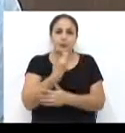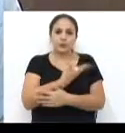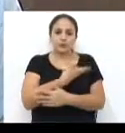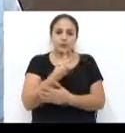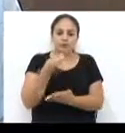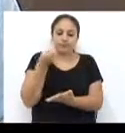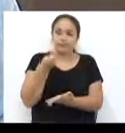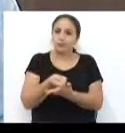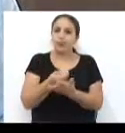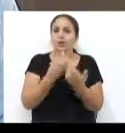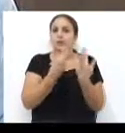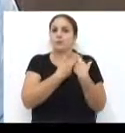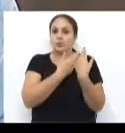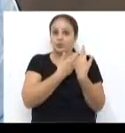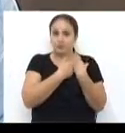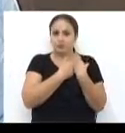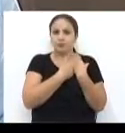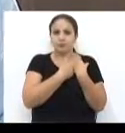depois nós temos